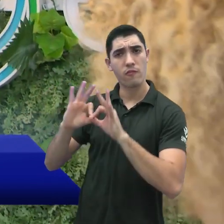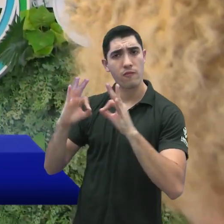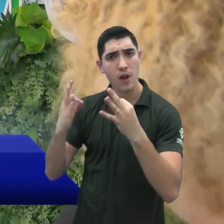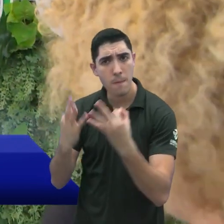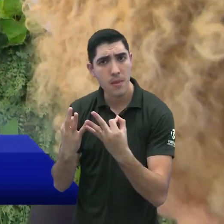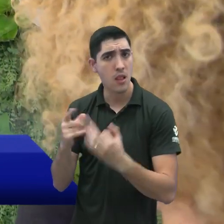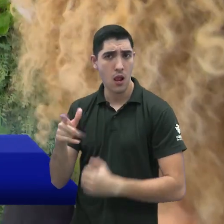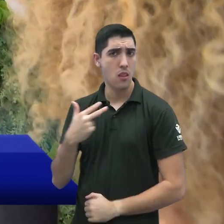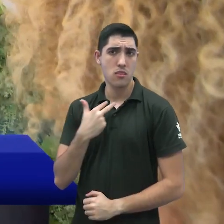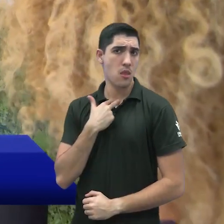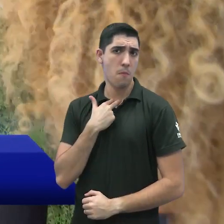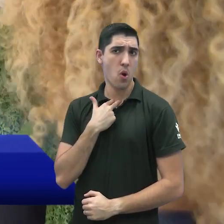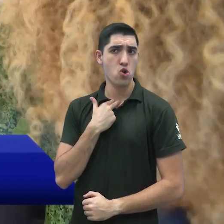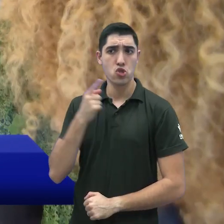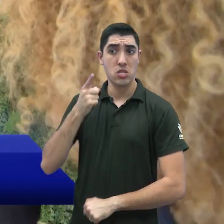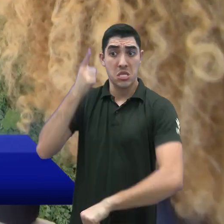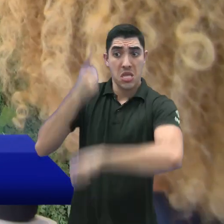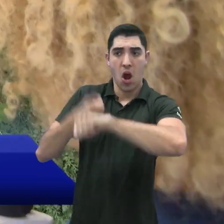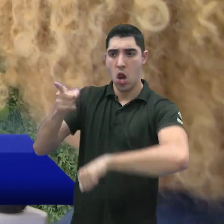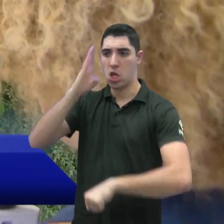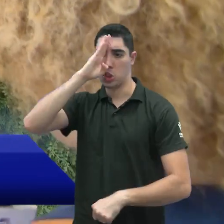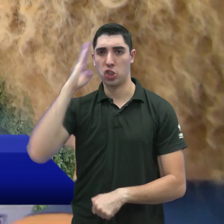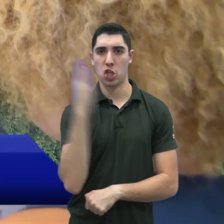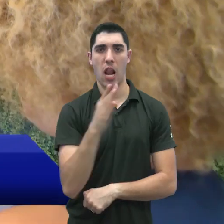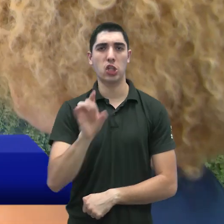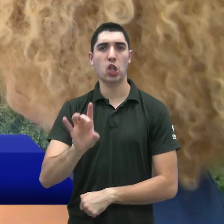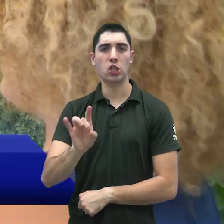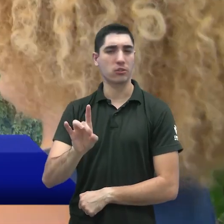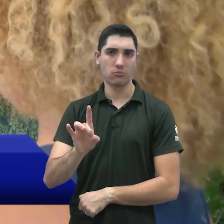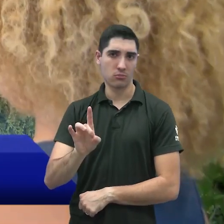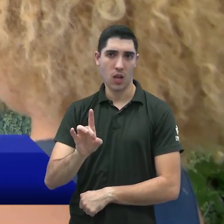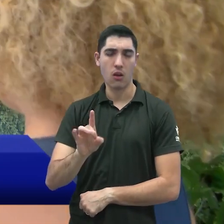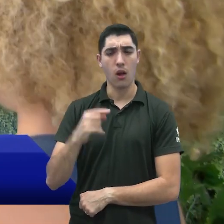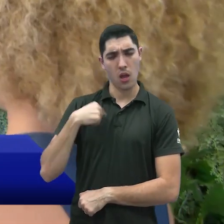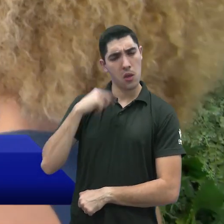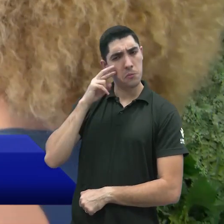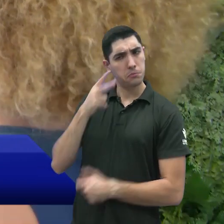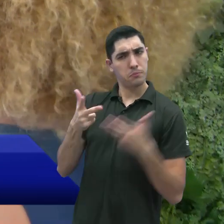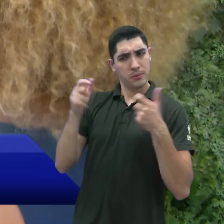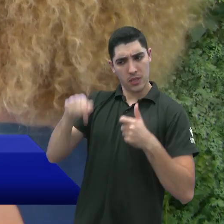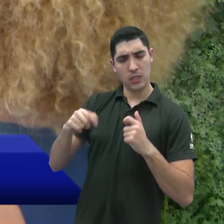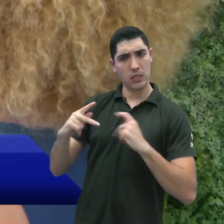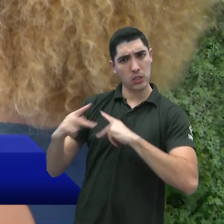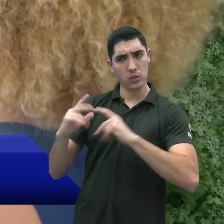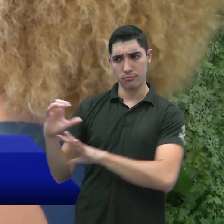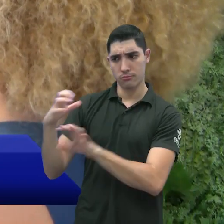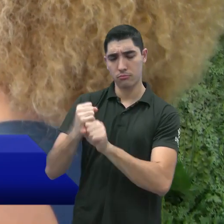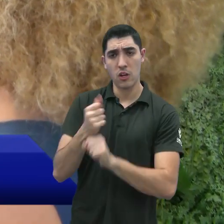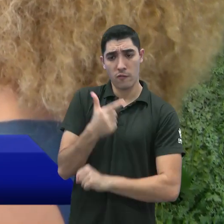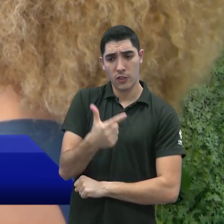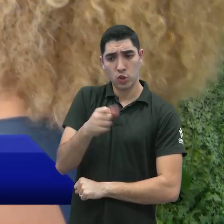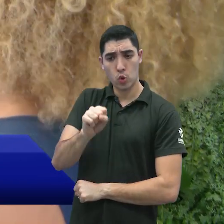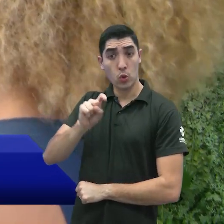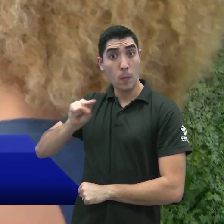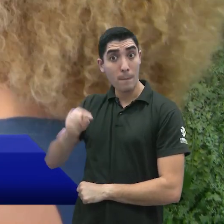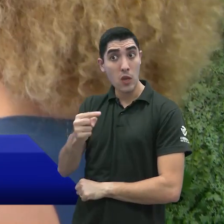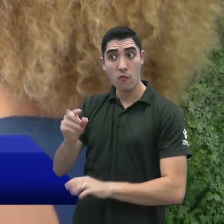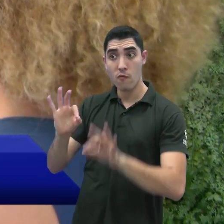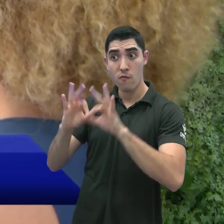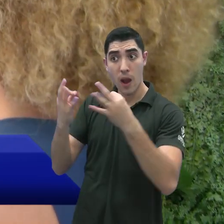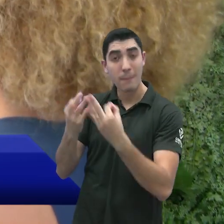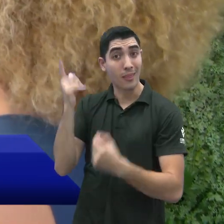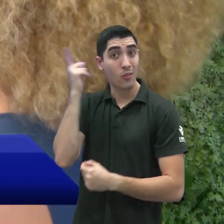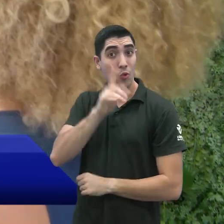ser incluídas, né, de forma automática nesse benefício. Aqui em São José eu estava vendo que são mais de 28 mil famílias que têm direito